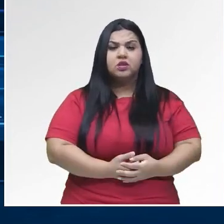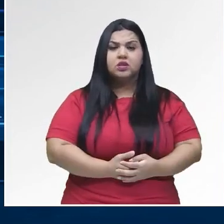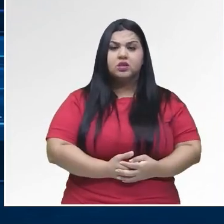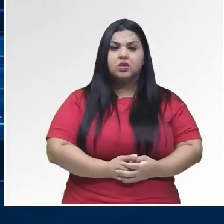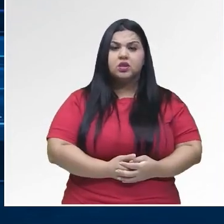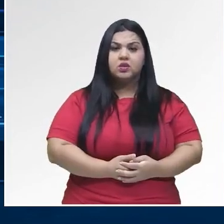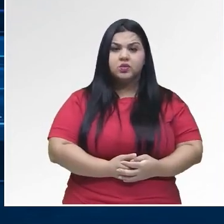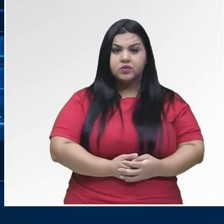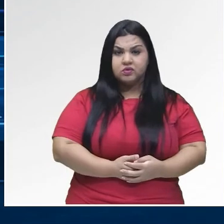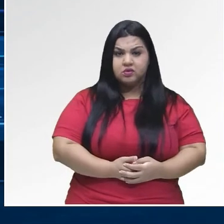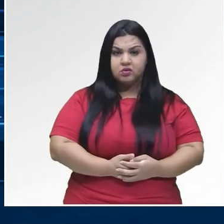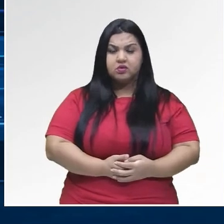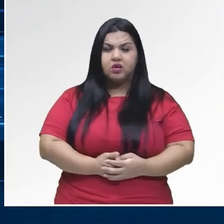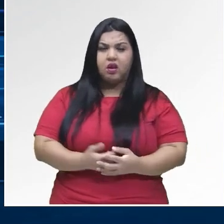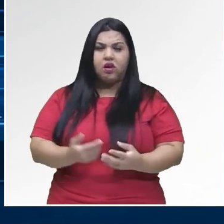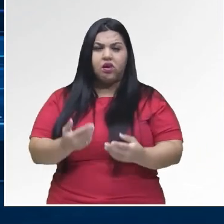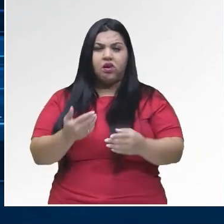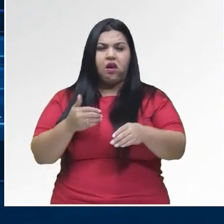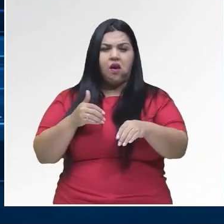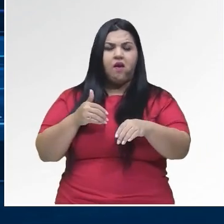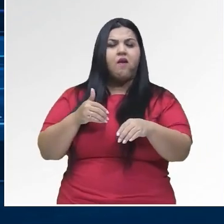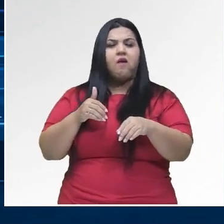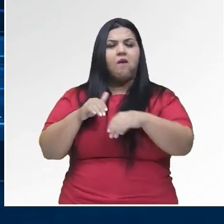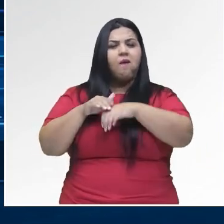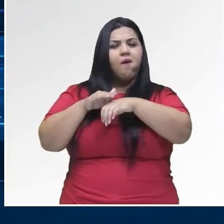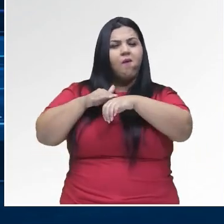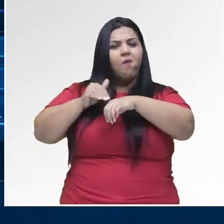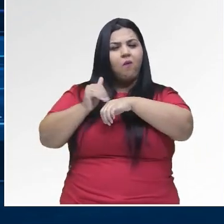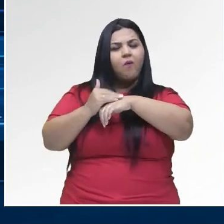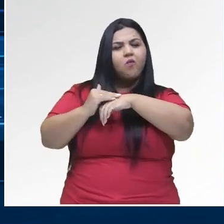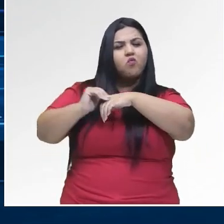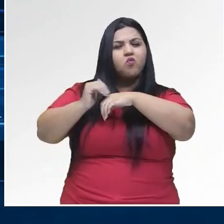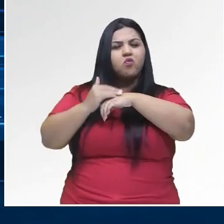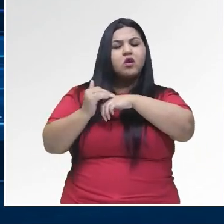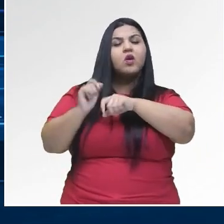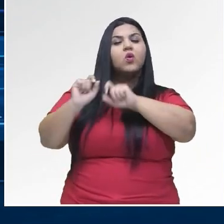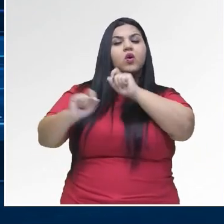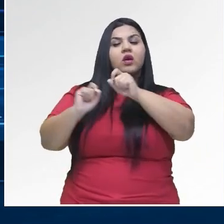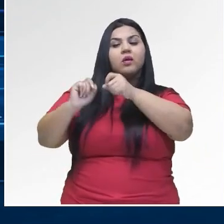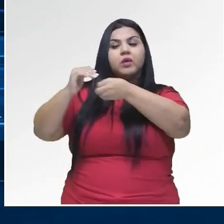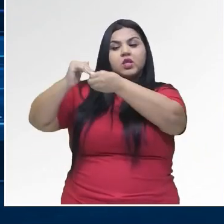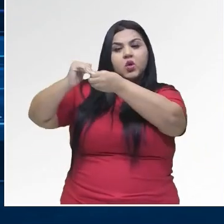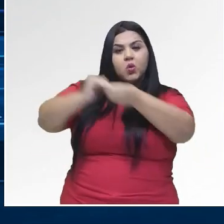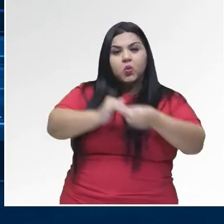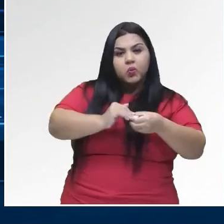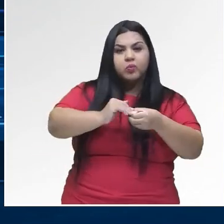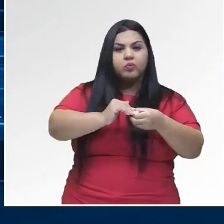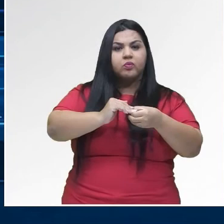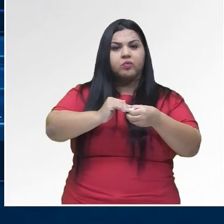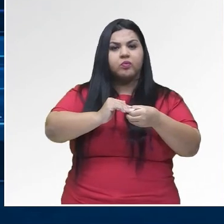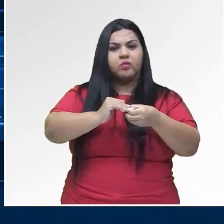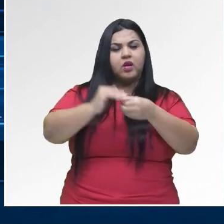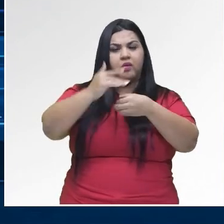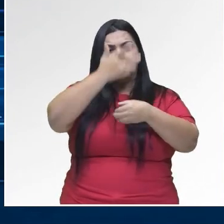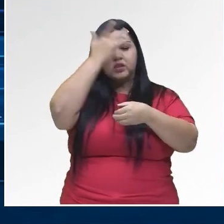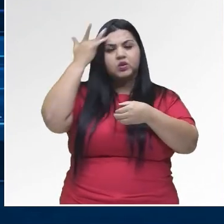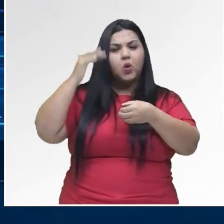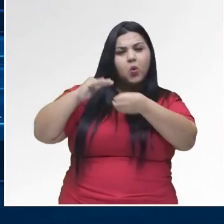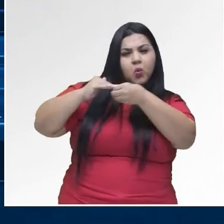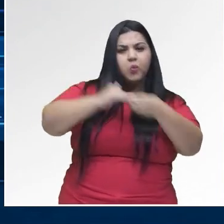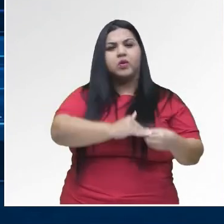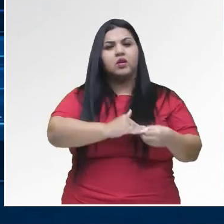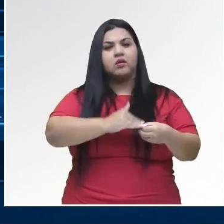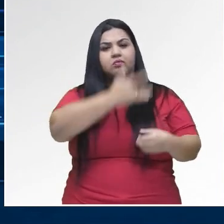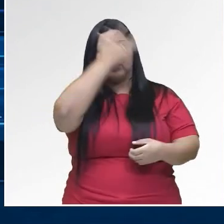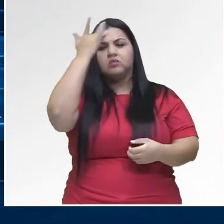Assédio moral. O que é assédio moral? Né? É você humilhar alguém, desrespeitar alguém. Você